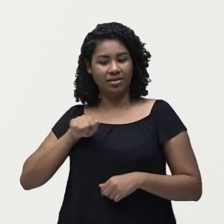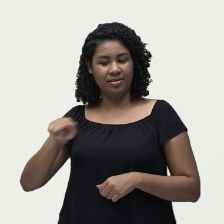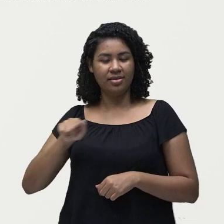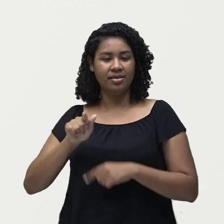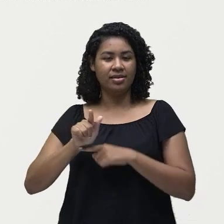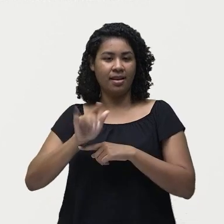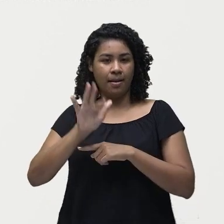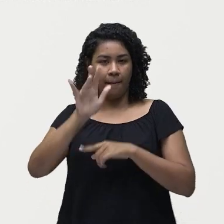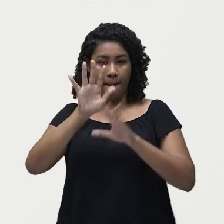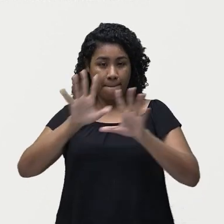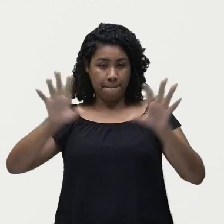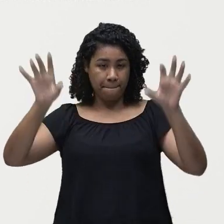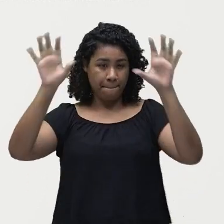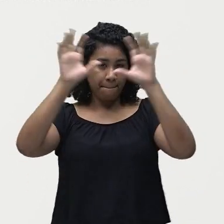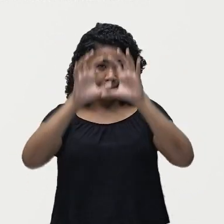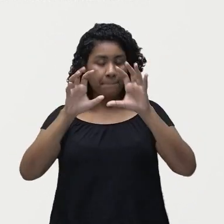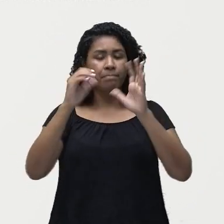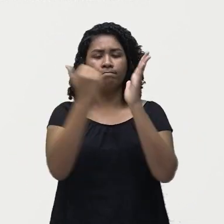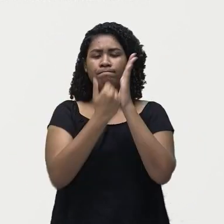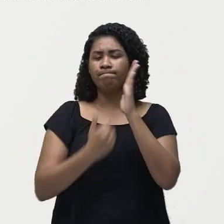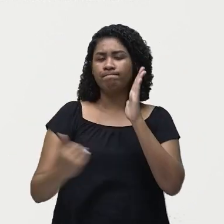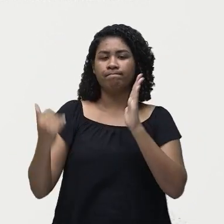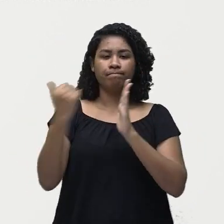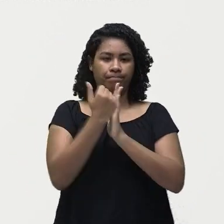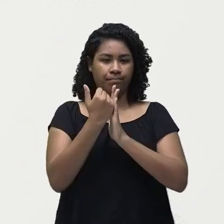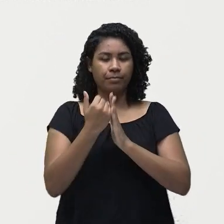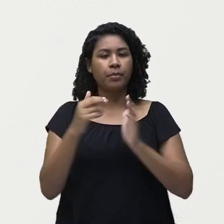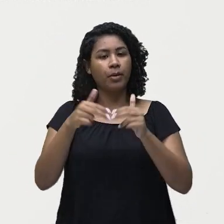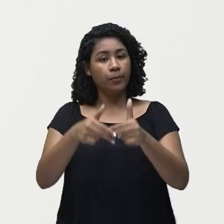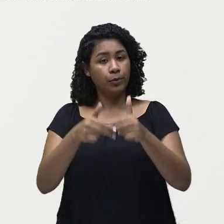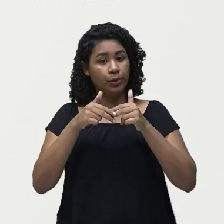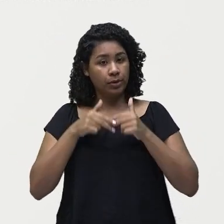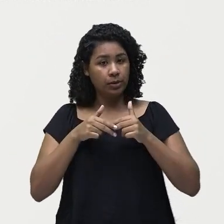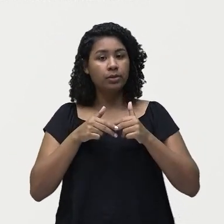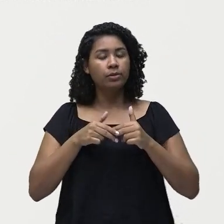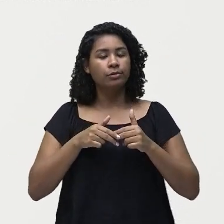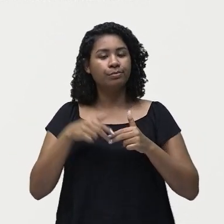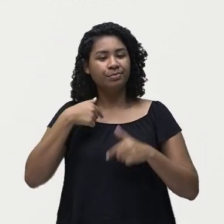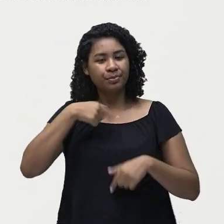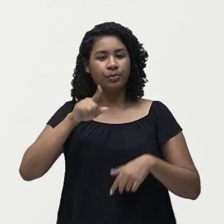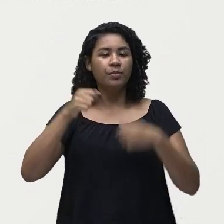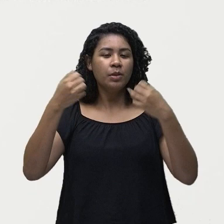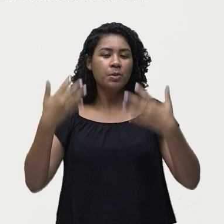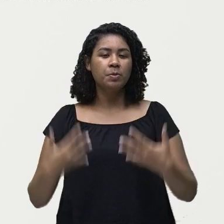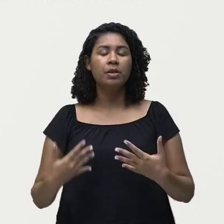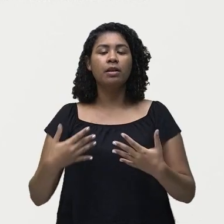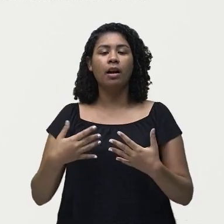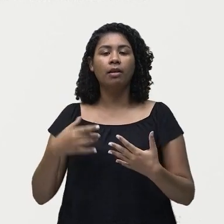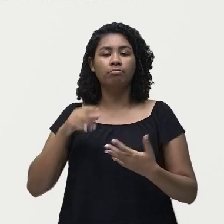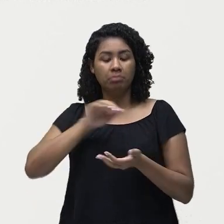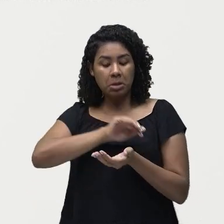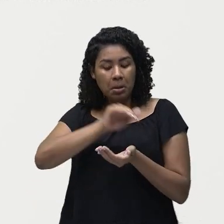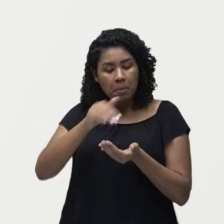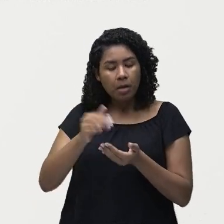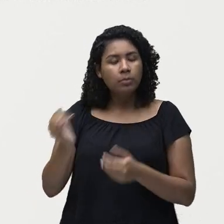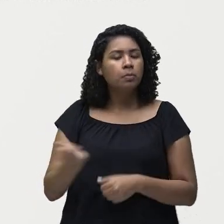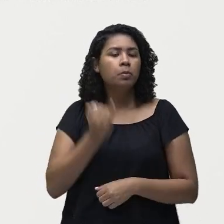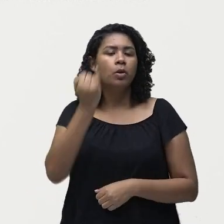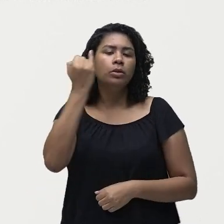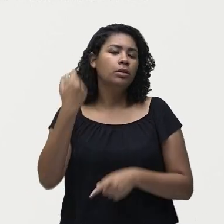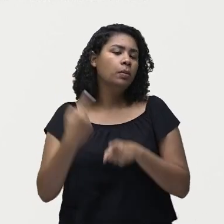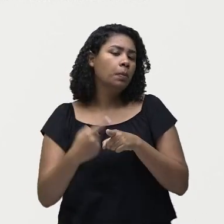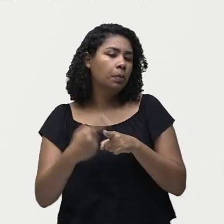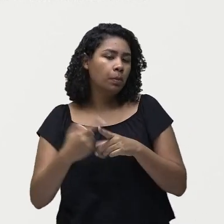presença do ozônio em grande quantidade. E aí a gente vai já conhecer a importância dessa camada para o nosso planeta. Tá? A gente tem